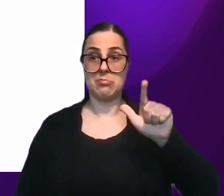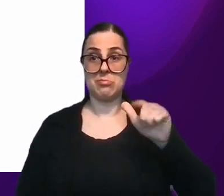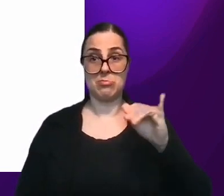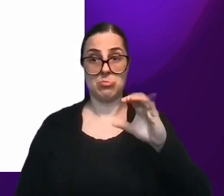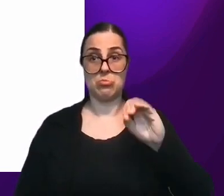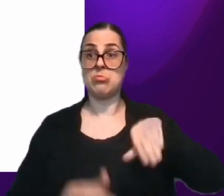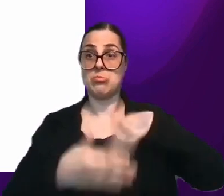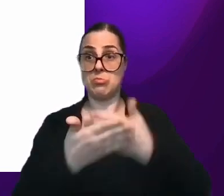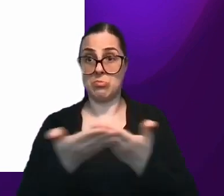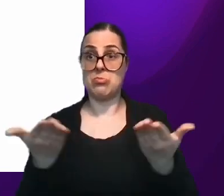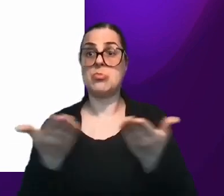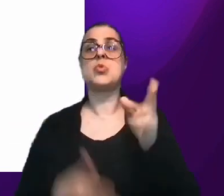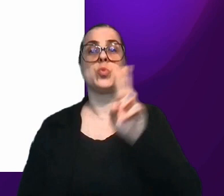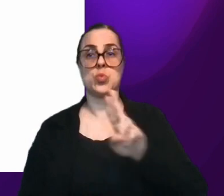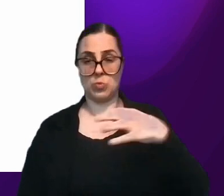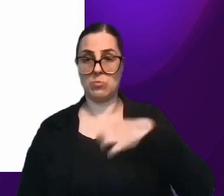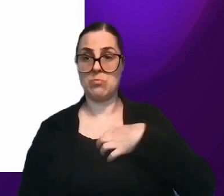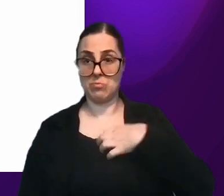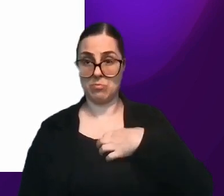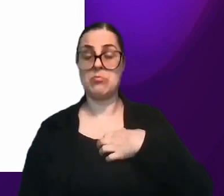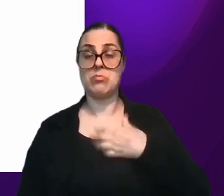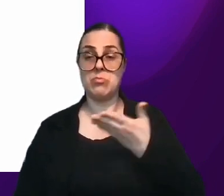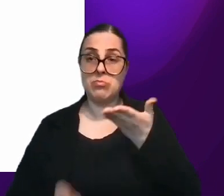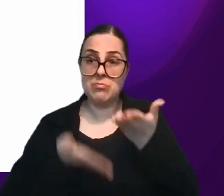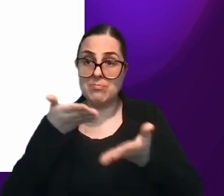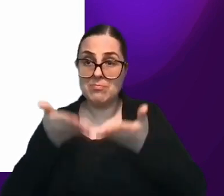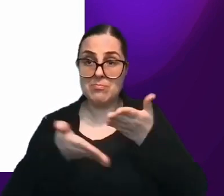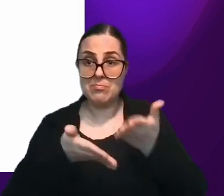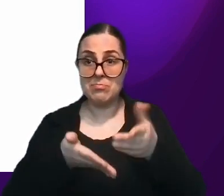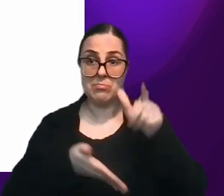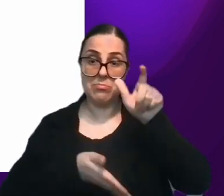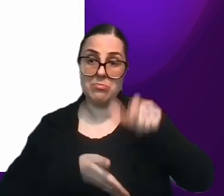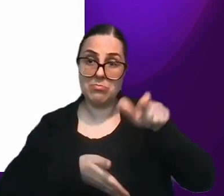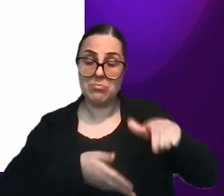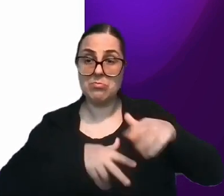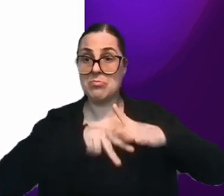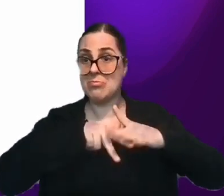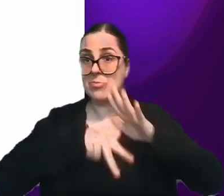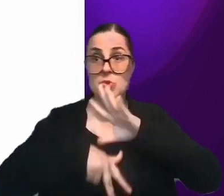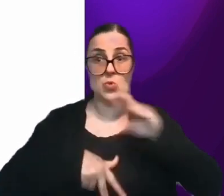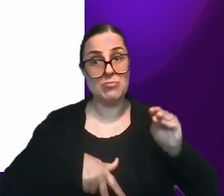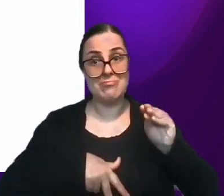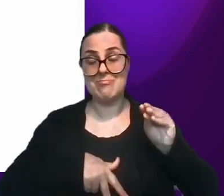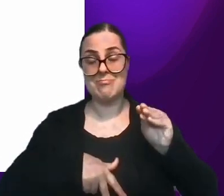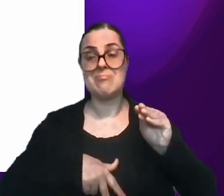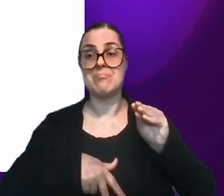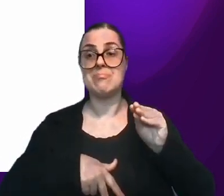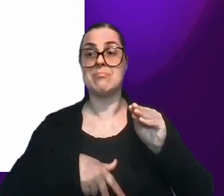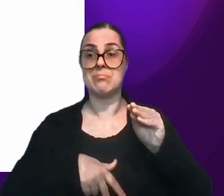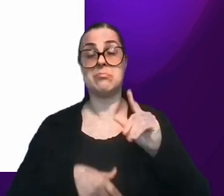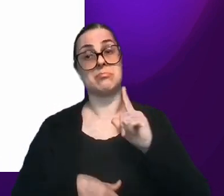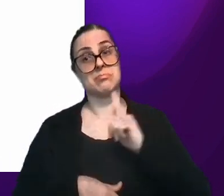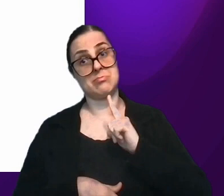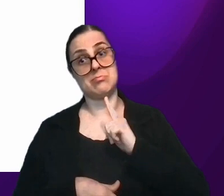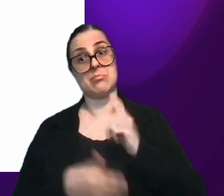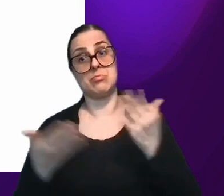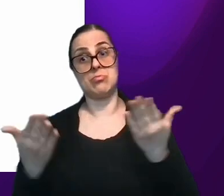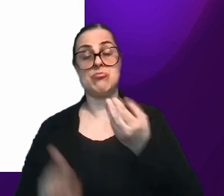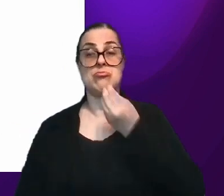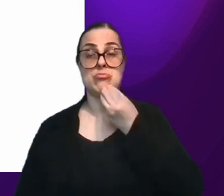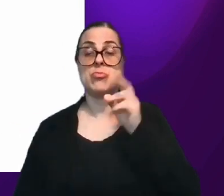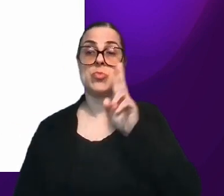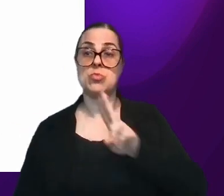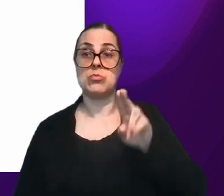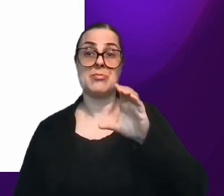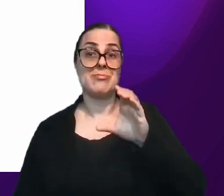forma de abordagem desses pacientes. O que mudou nisso? Nós vamos ver. Nós, hoje em dia, temos a possibilidade de usar citrato